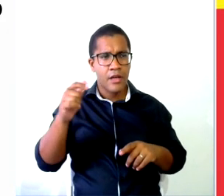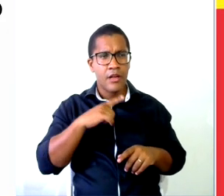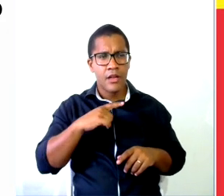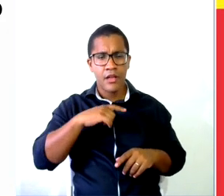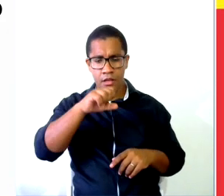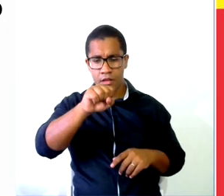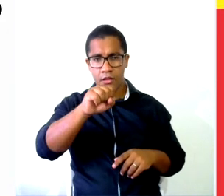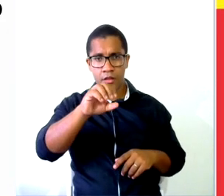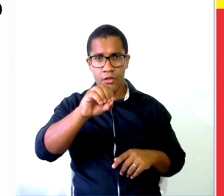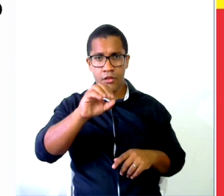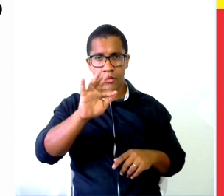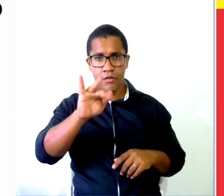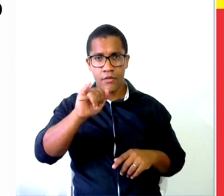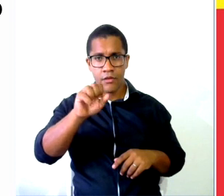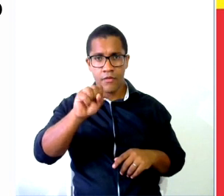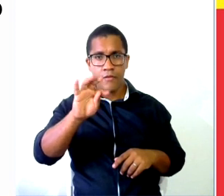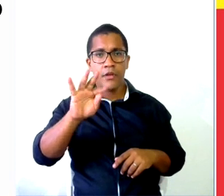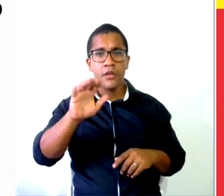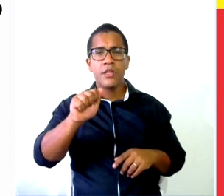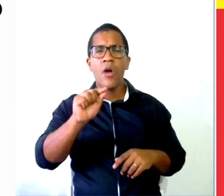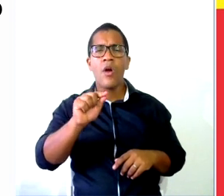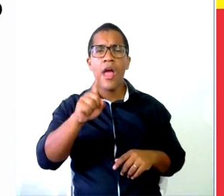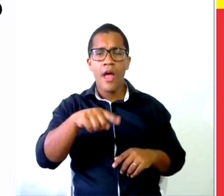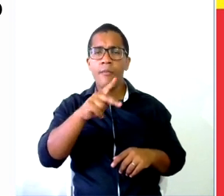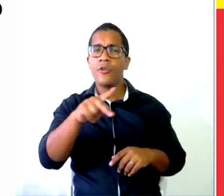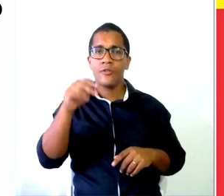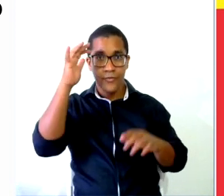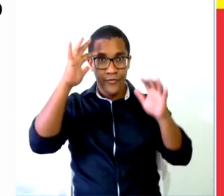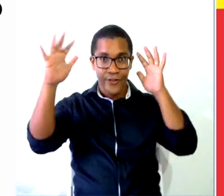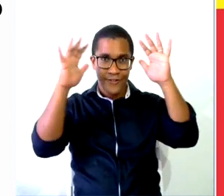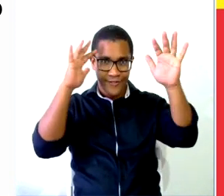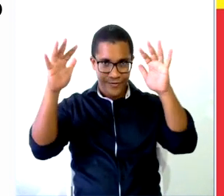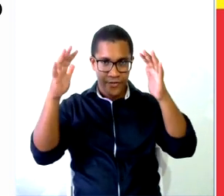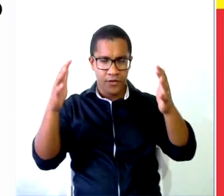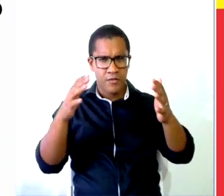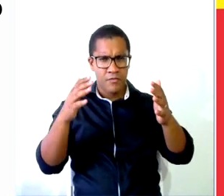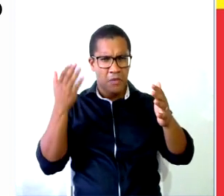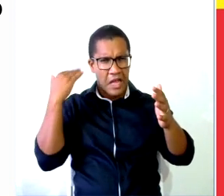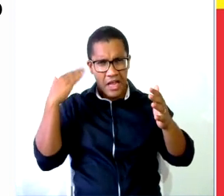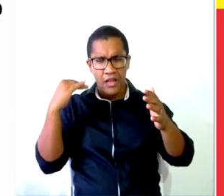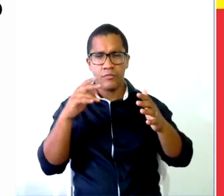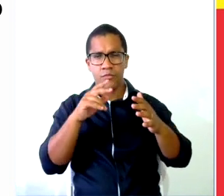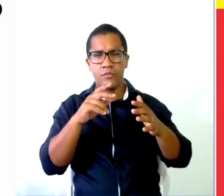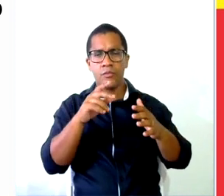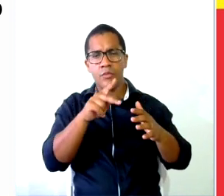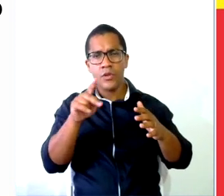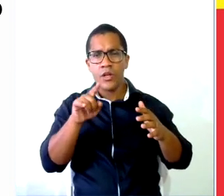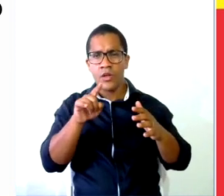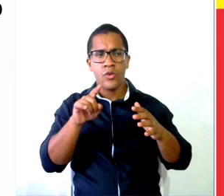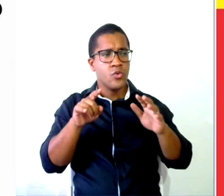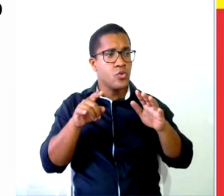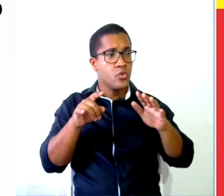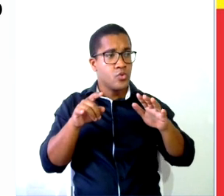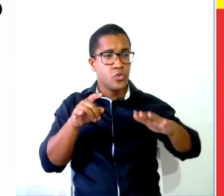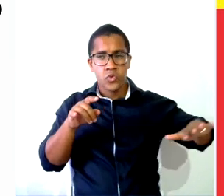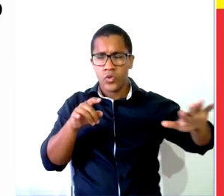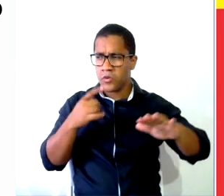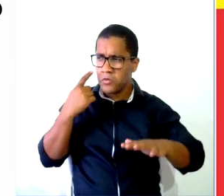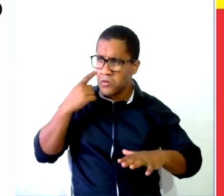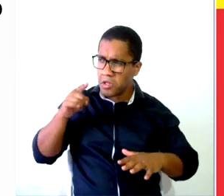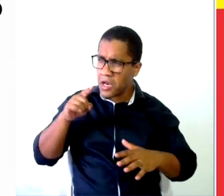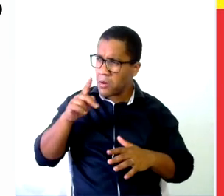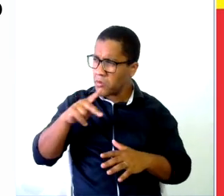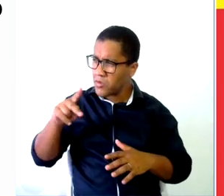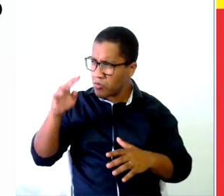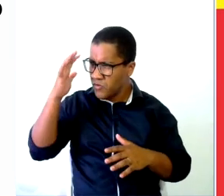sofistas? Eram os professores de filosofia, né? O pessoal que dava aula de filosofia, né? Eram censurados